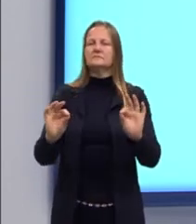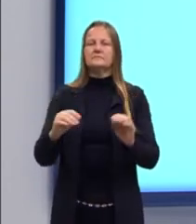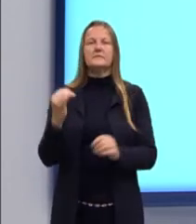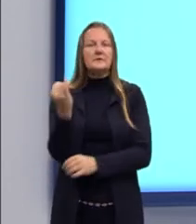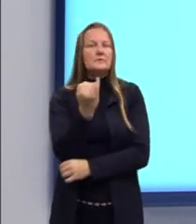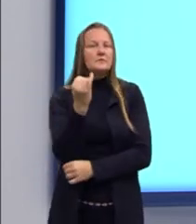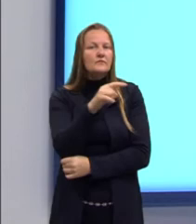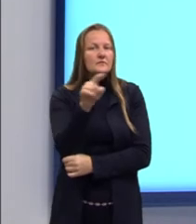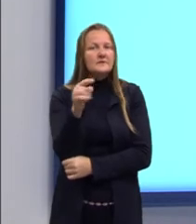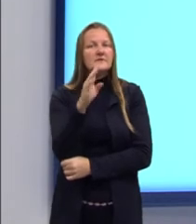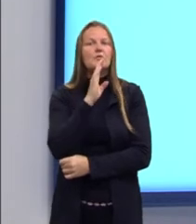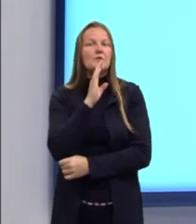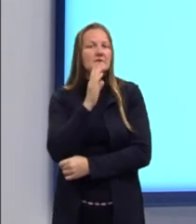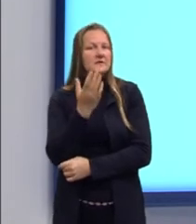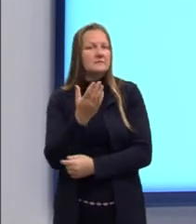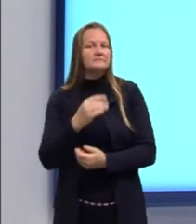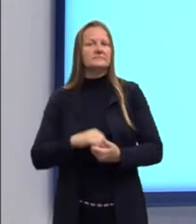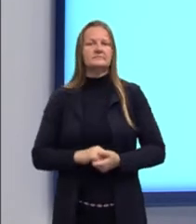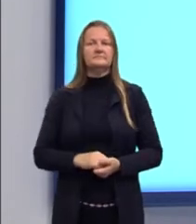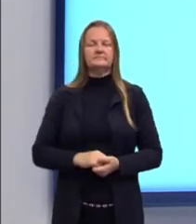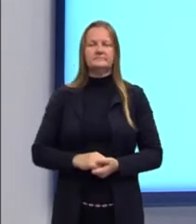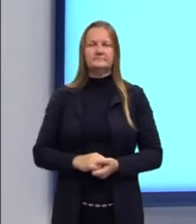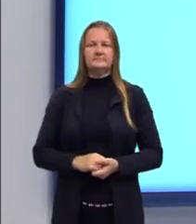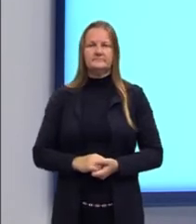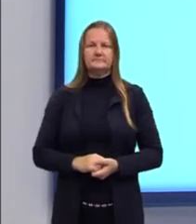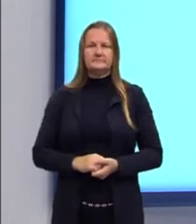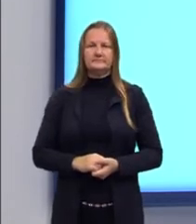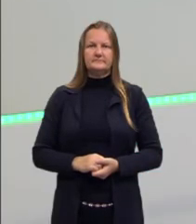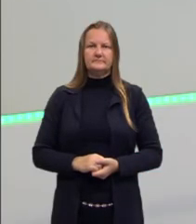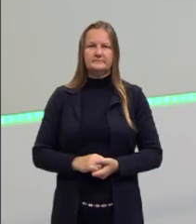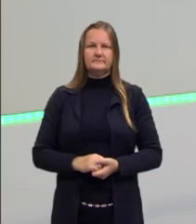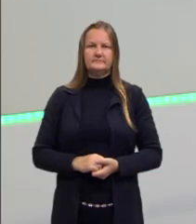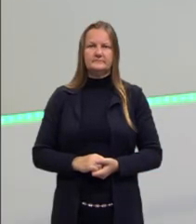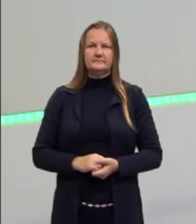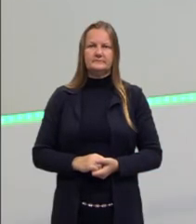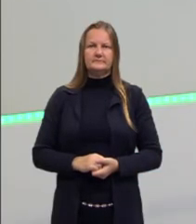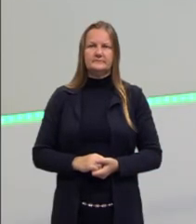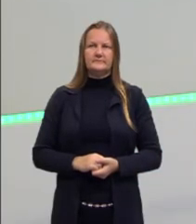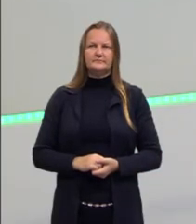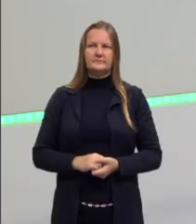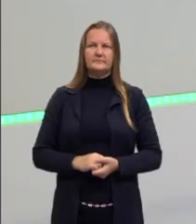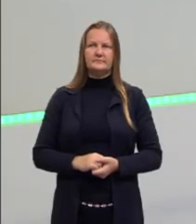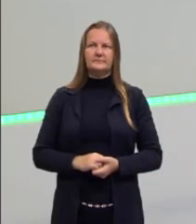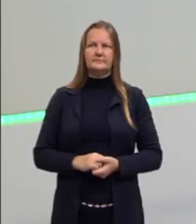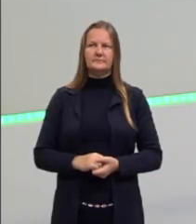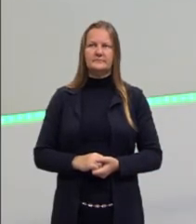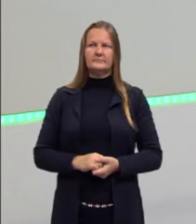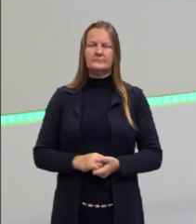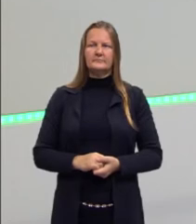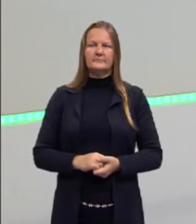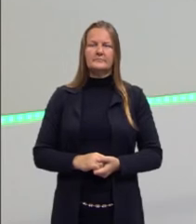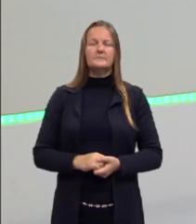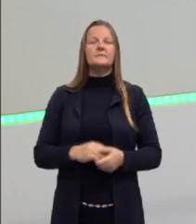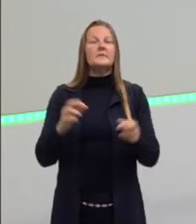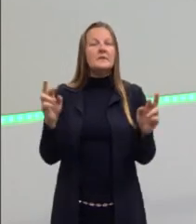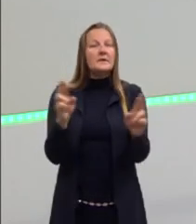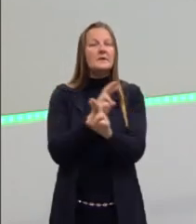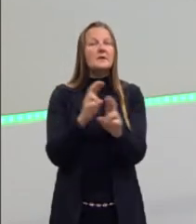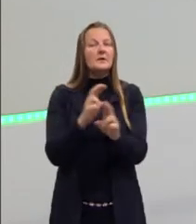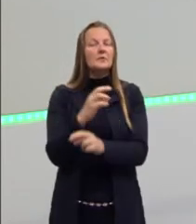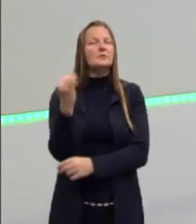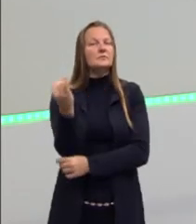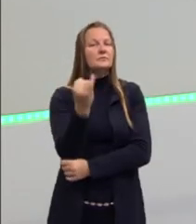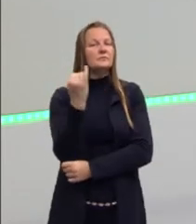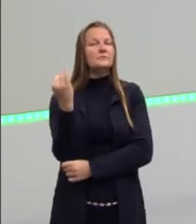aí para o nosso conhecimento né conhecer essas relações elas são relações aí